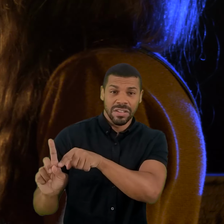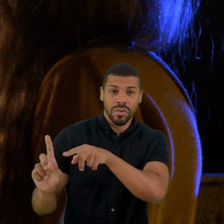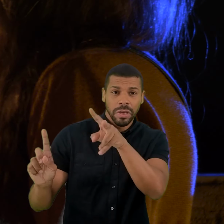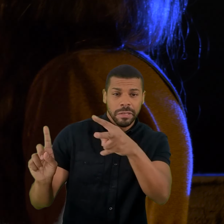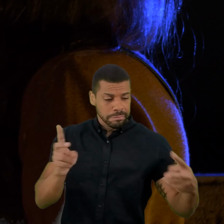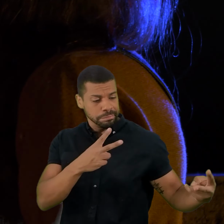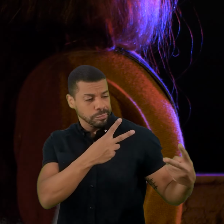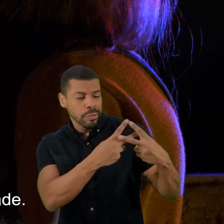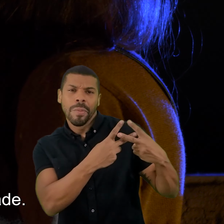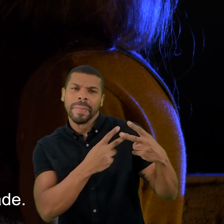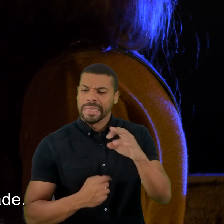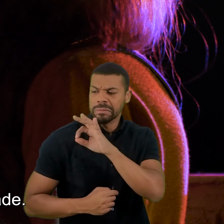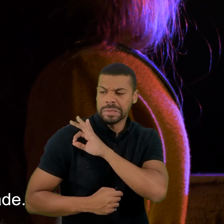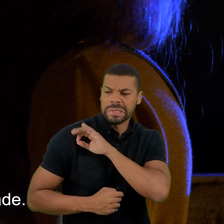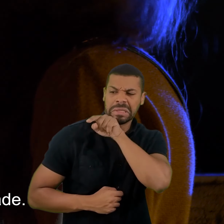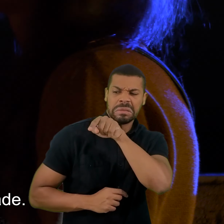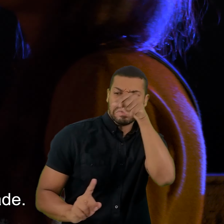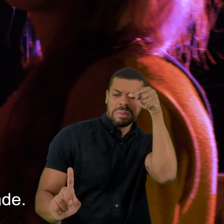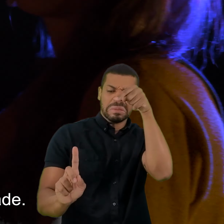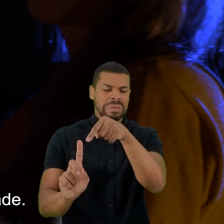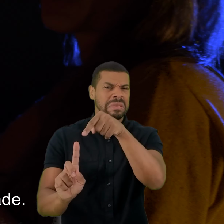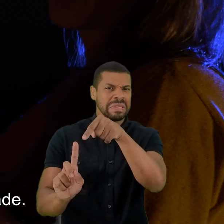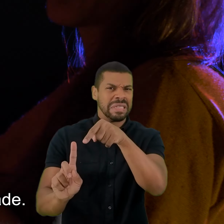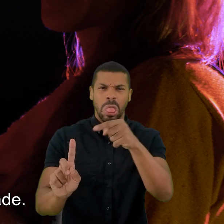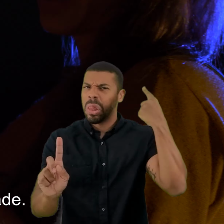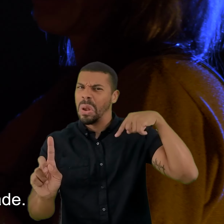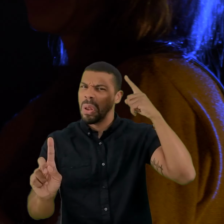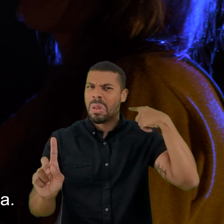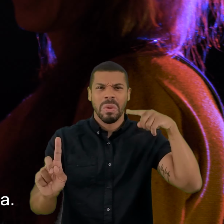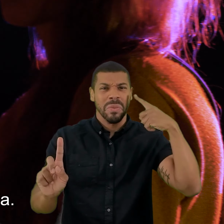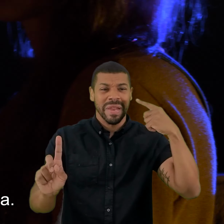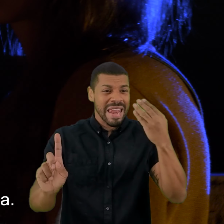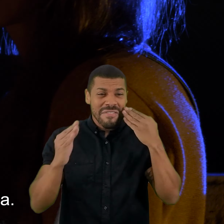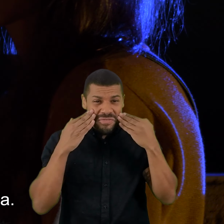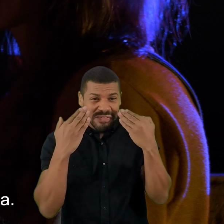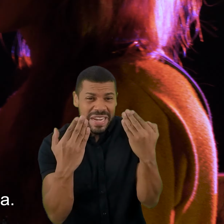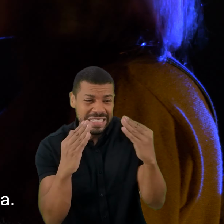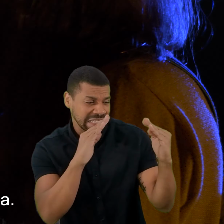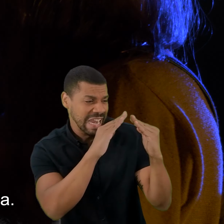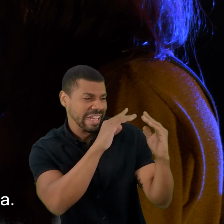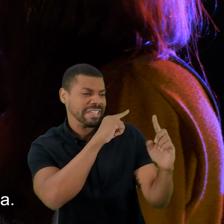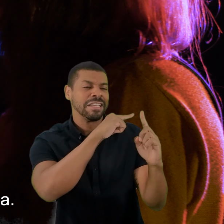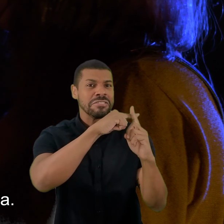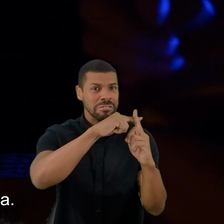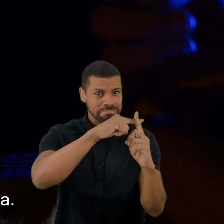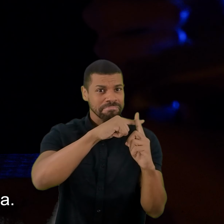O bispo foi preso pela polícia, que alegou loucura e periculosidade na frente da igreja da